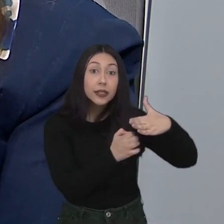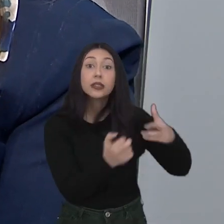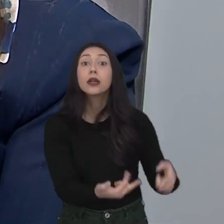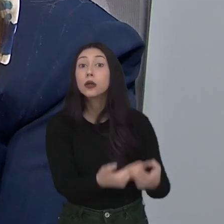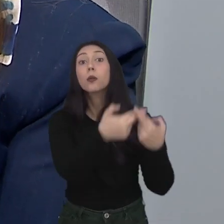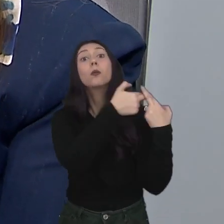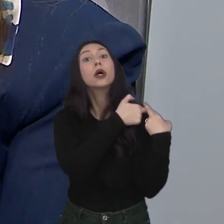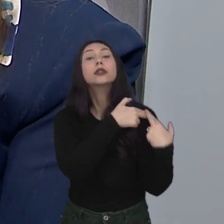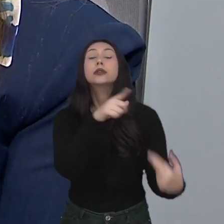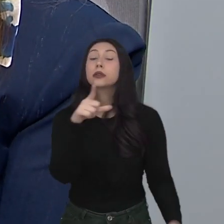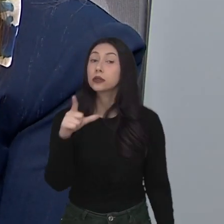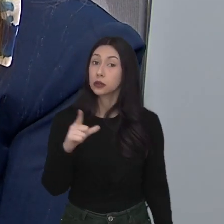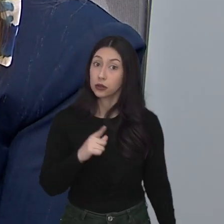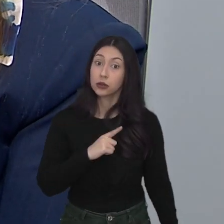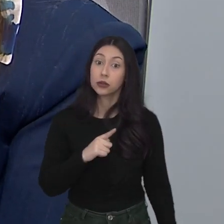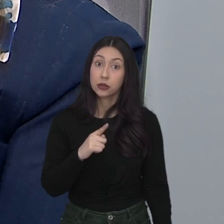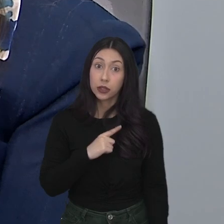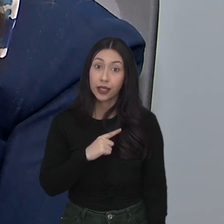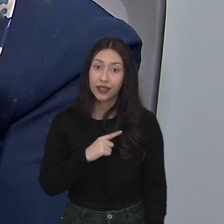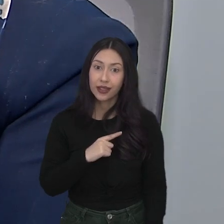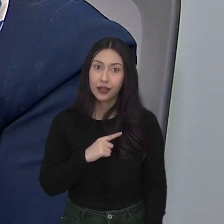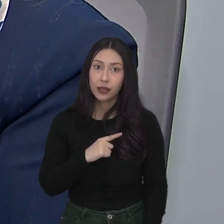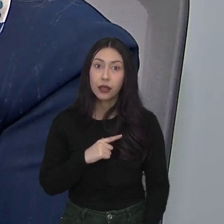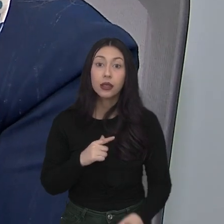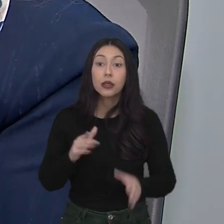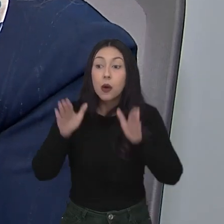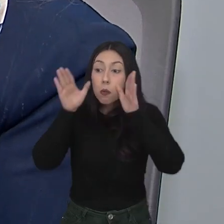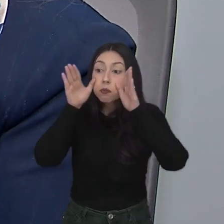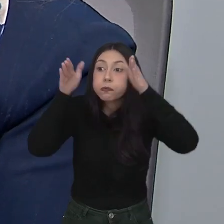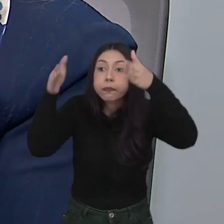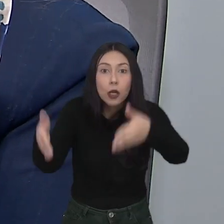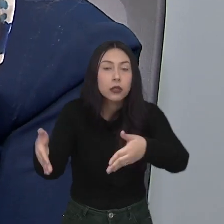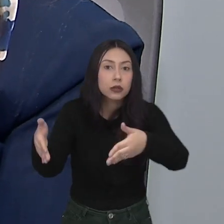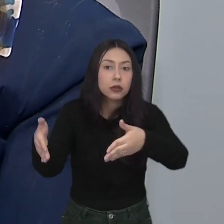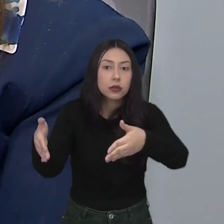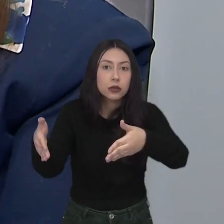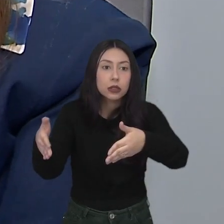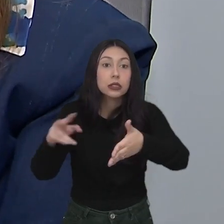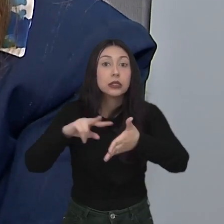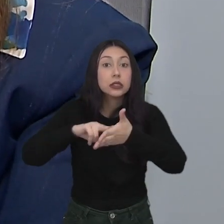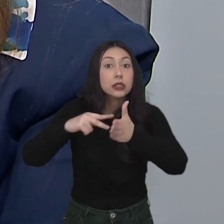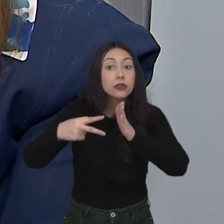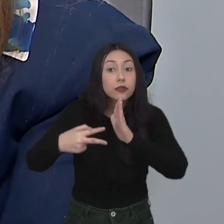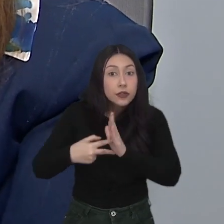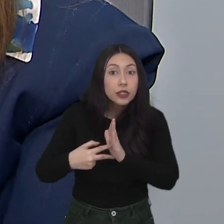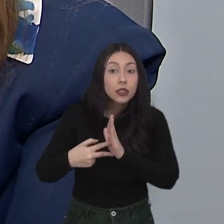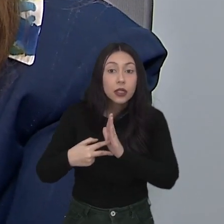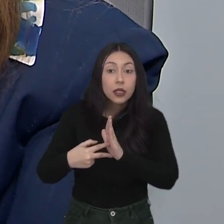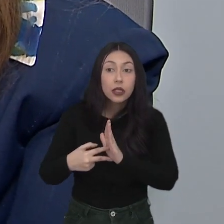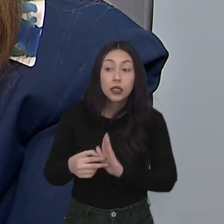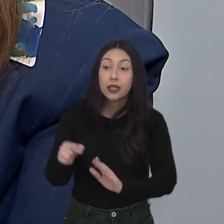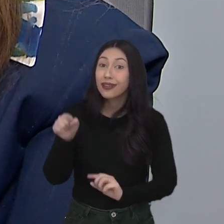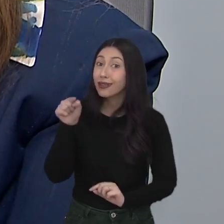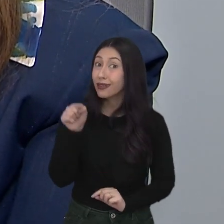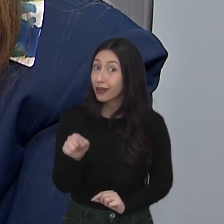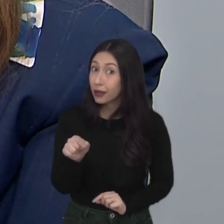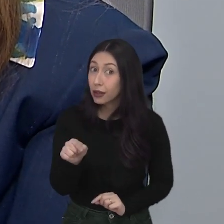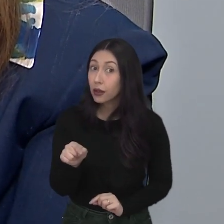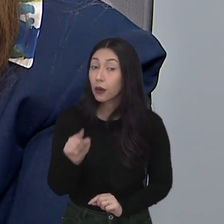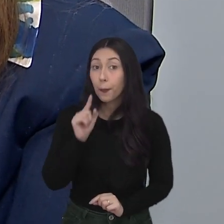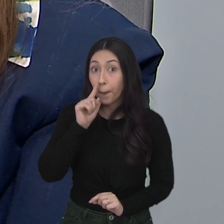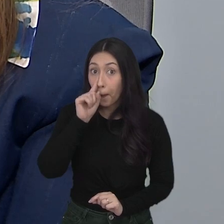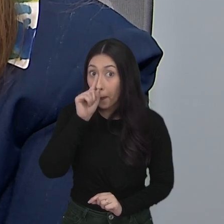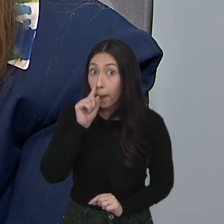O fornecedor vai ser responsável. Quando é fato, significa que eu tenho uma situação que